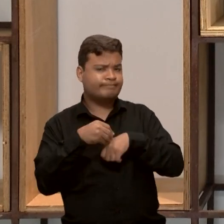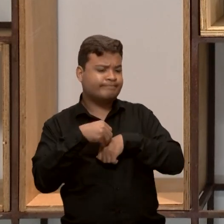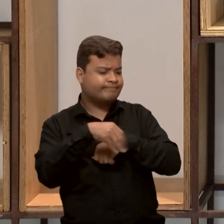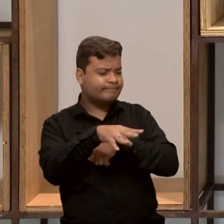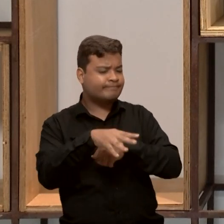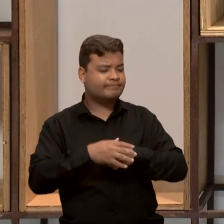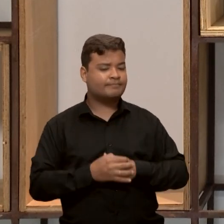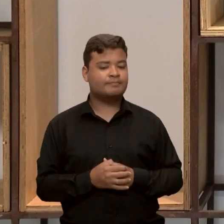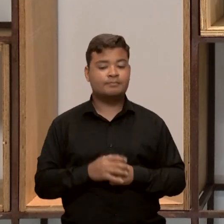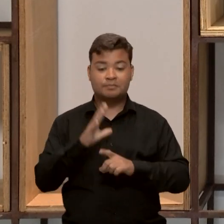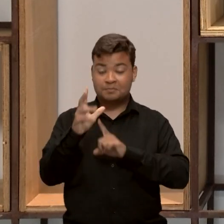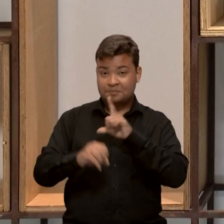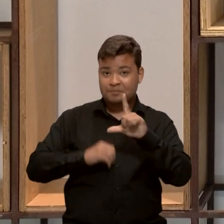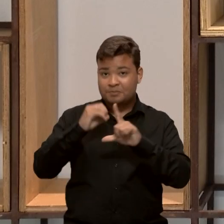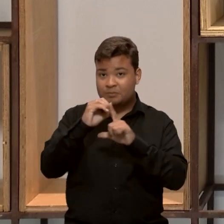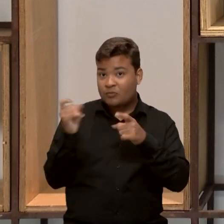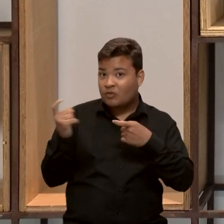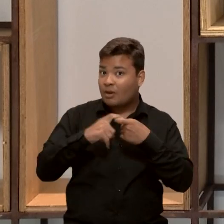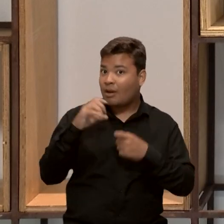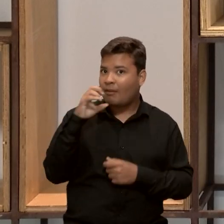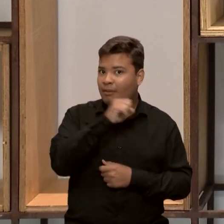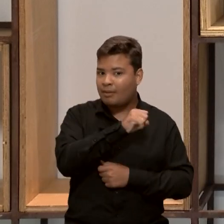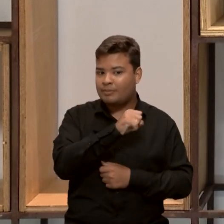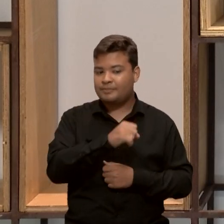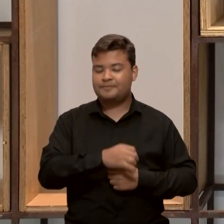Goiás. O Mundo FG volta em instantes.